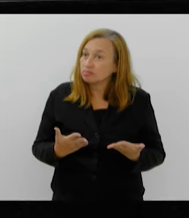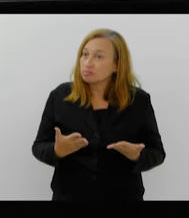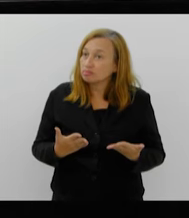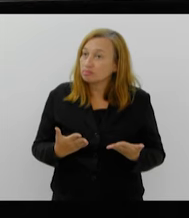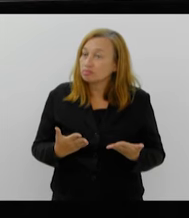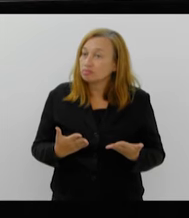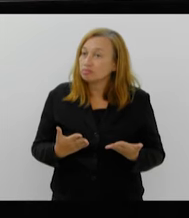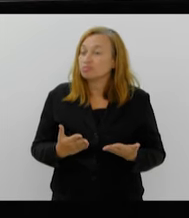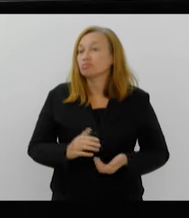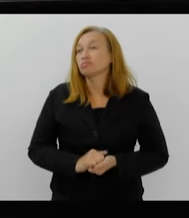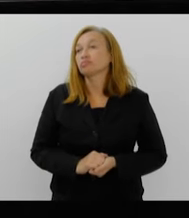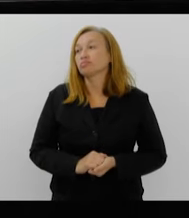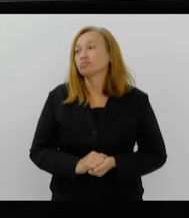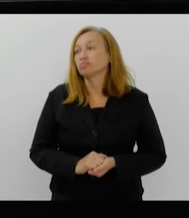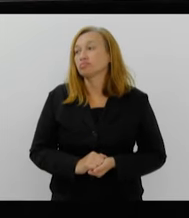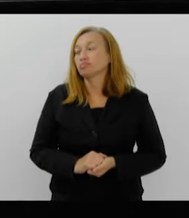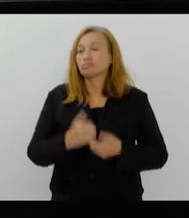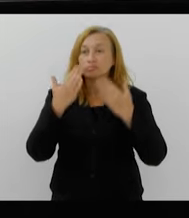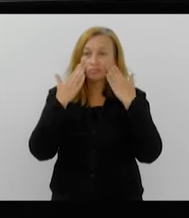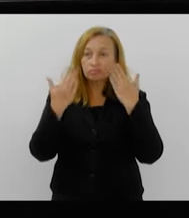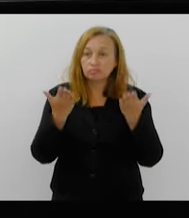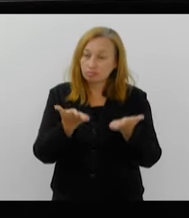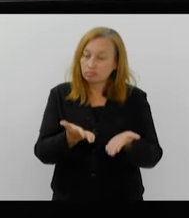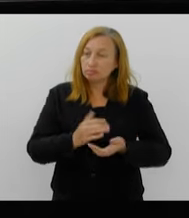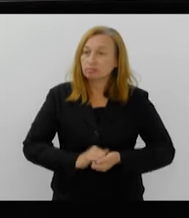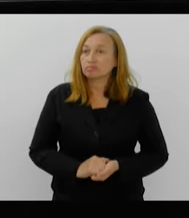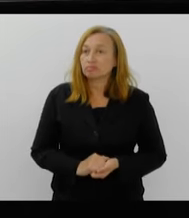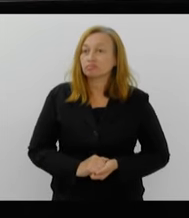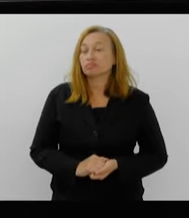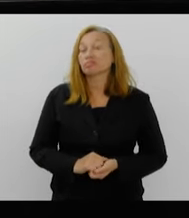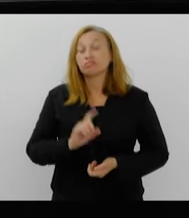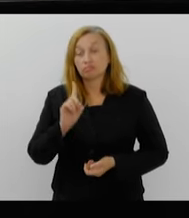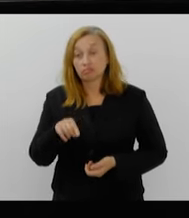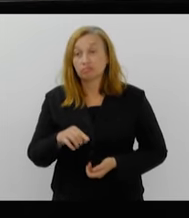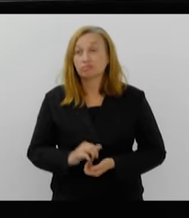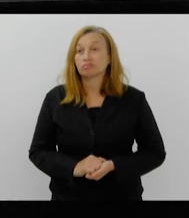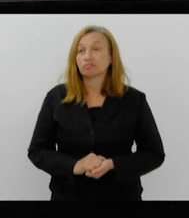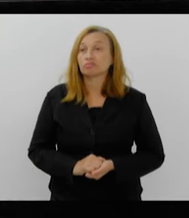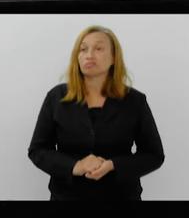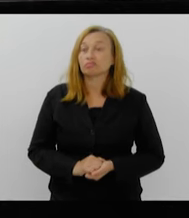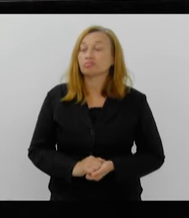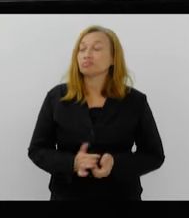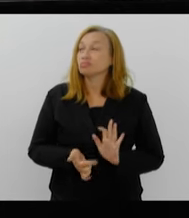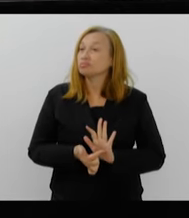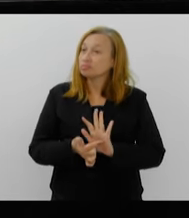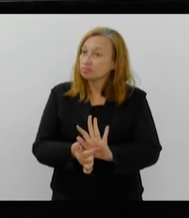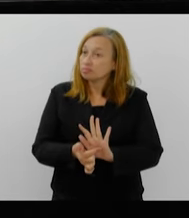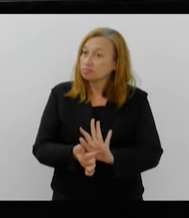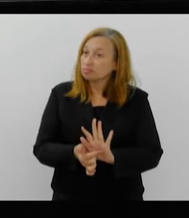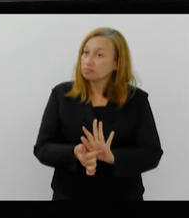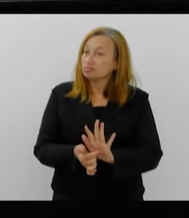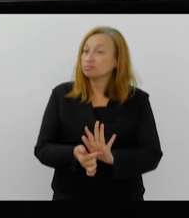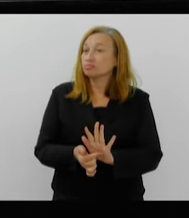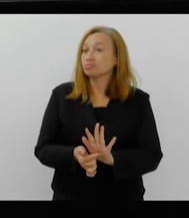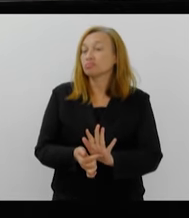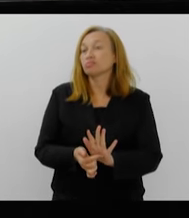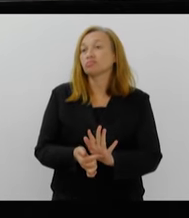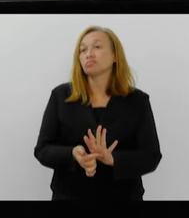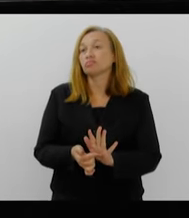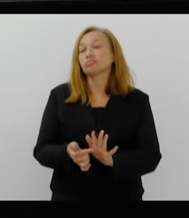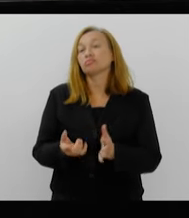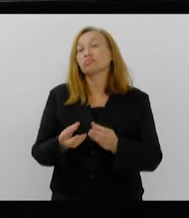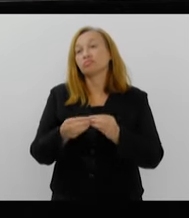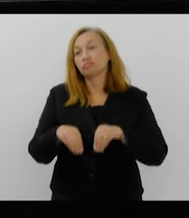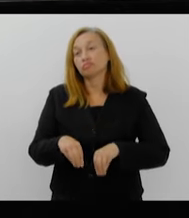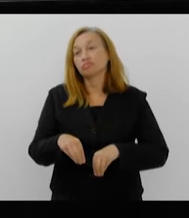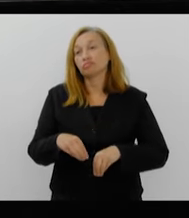peça que aqui se apresenta, é uma peça que mostra a falência da política do governo de